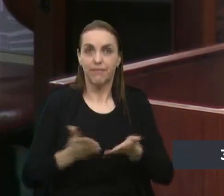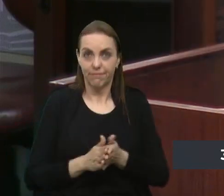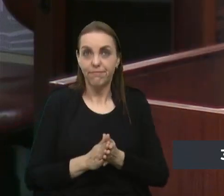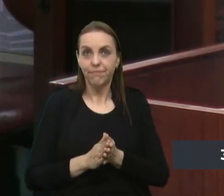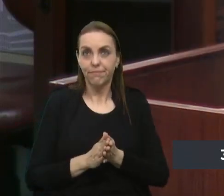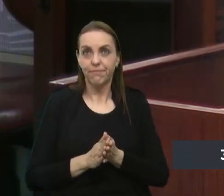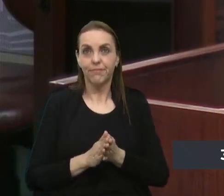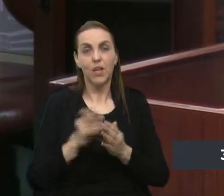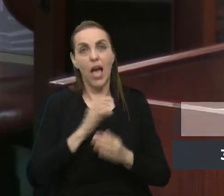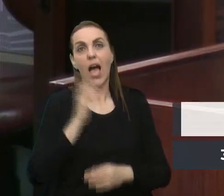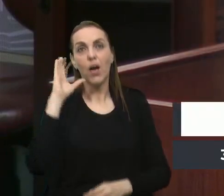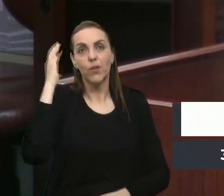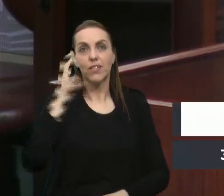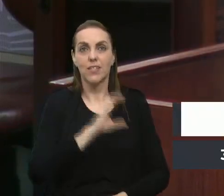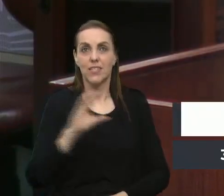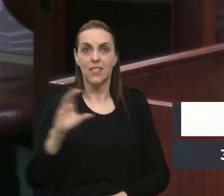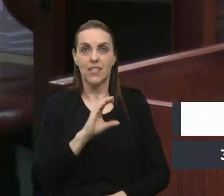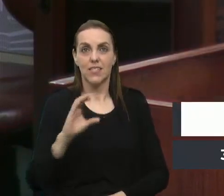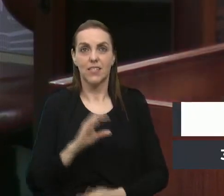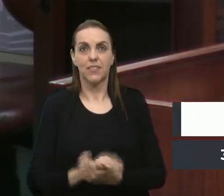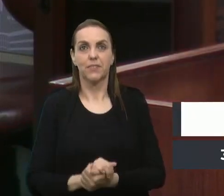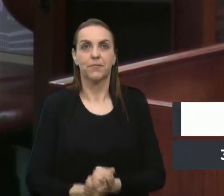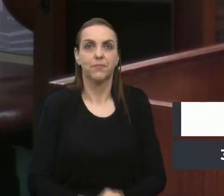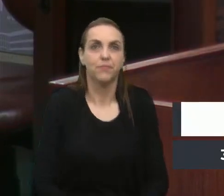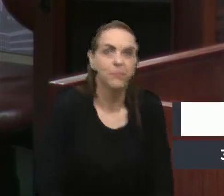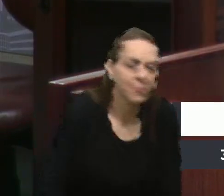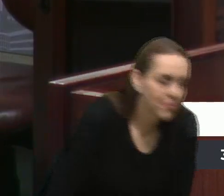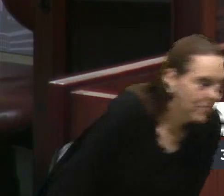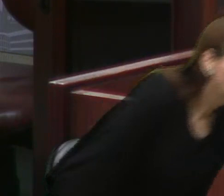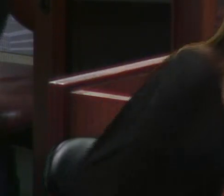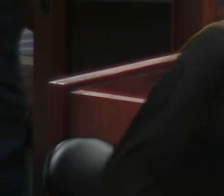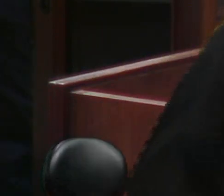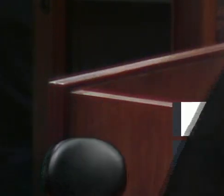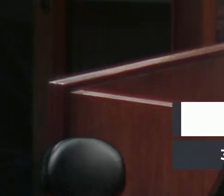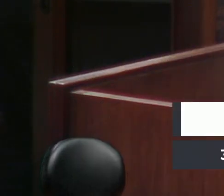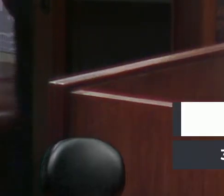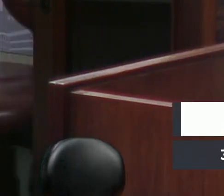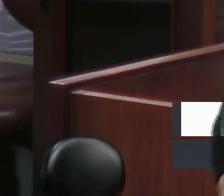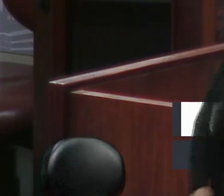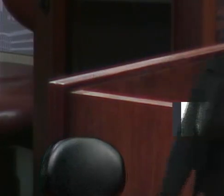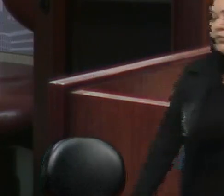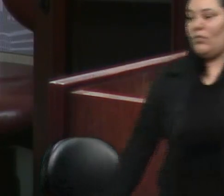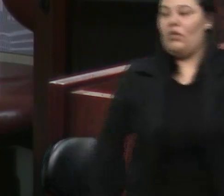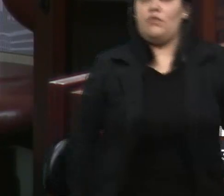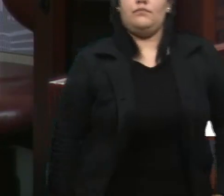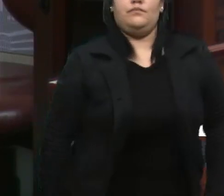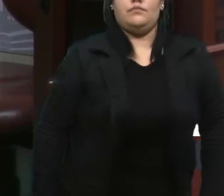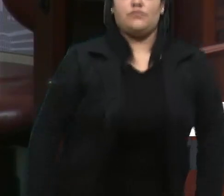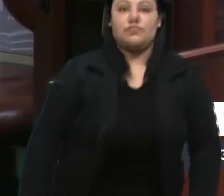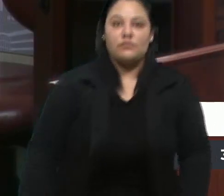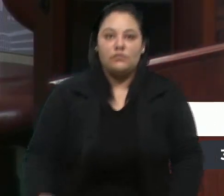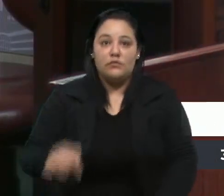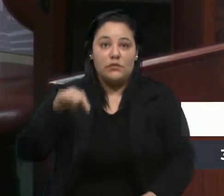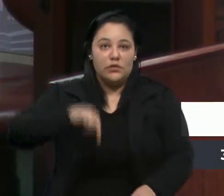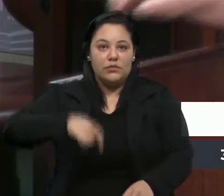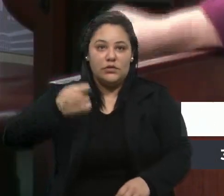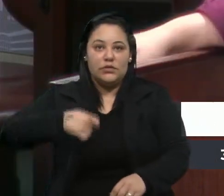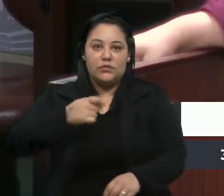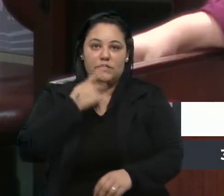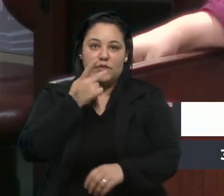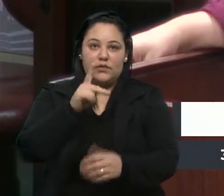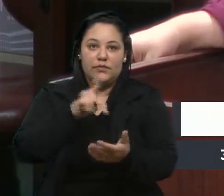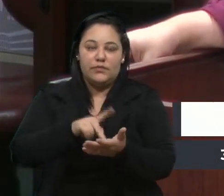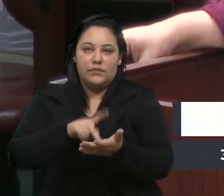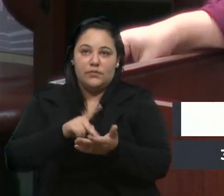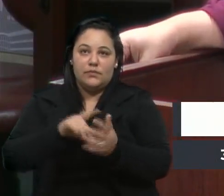os CCs, não falei do senhor, com os CCs que estão ali nos quadros. É a verdade. Aqui tem que falar a verdade. Mas o meu segundo tema aqui